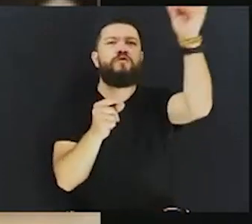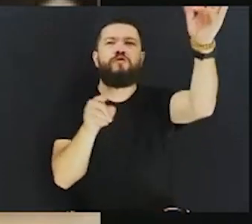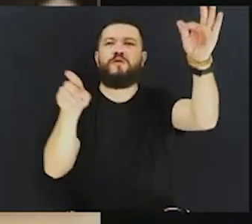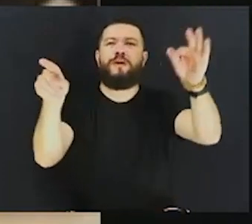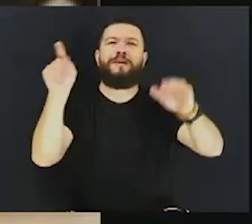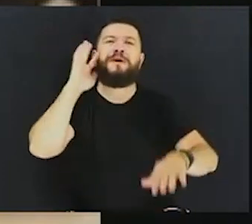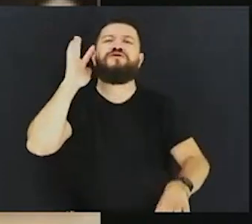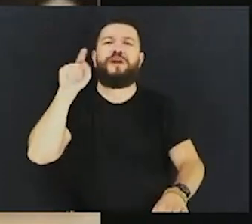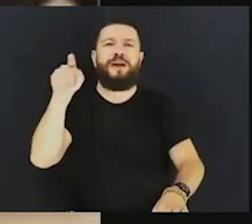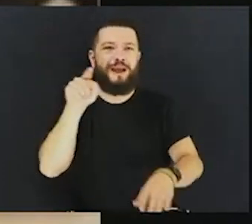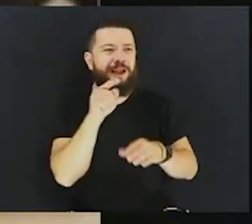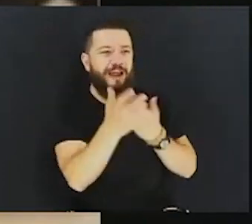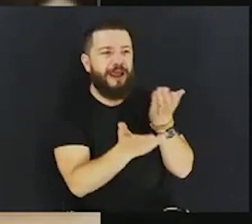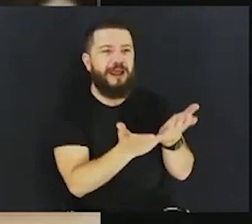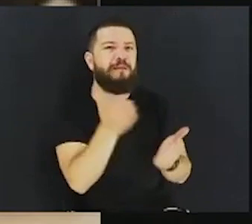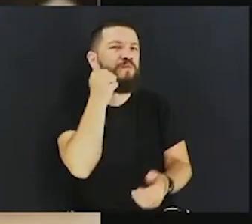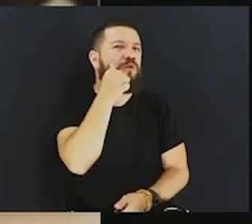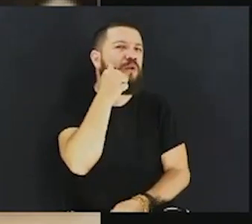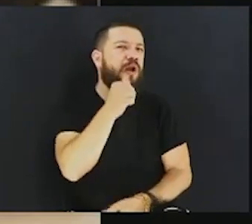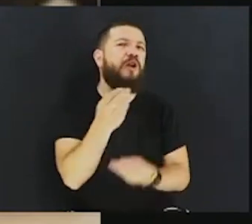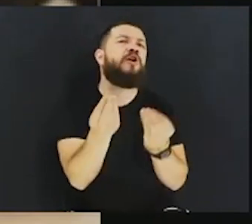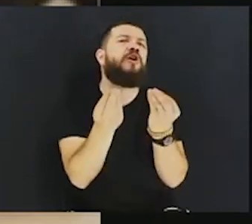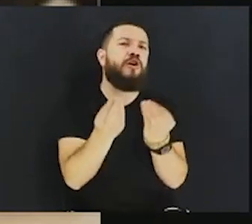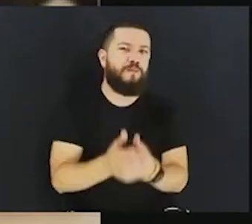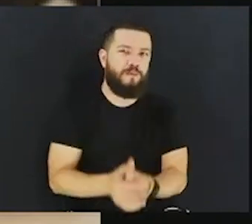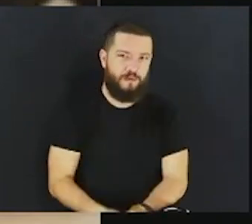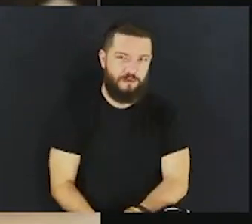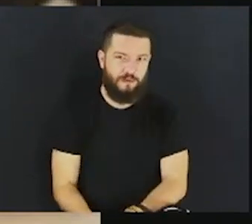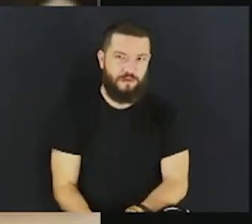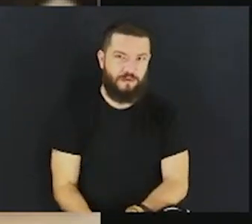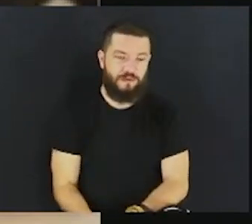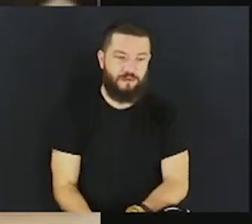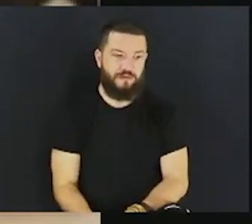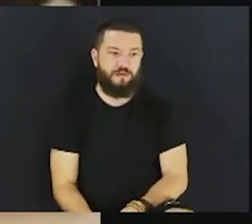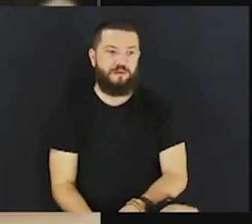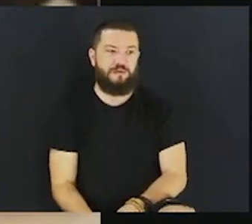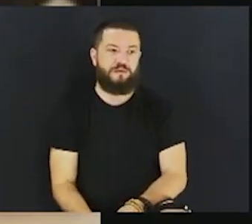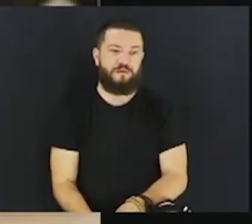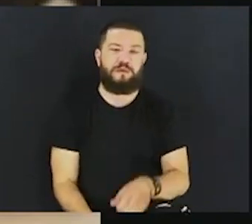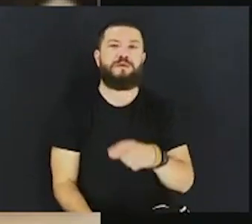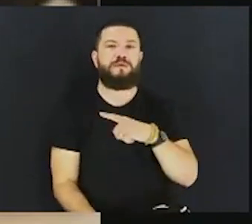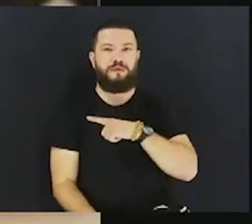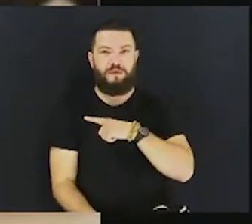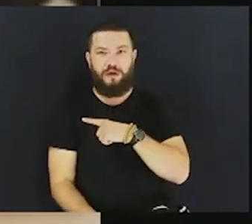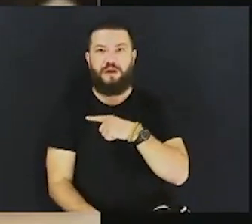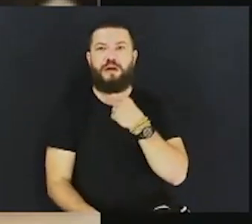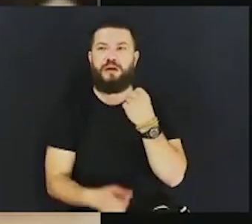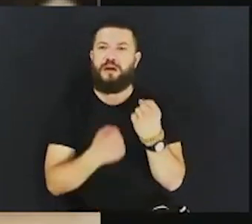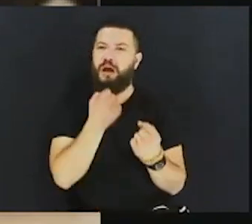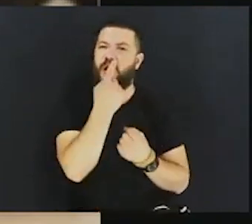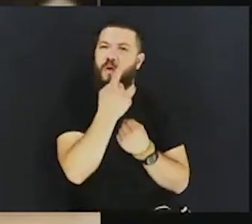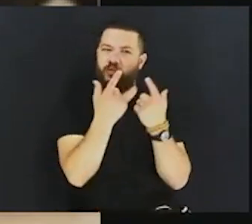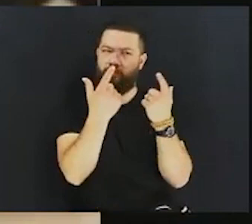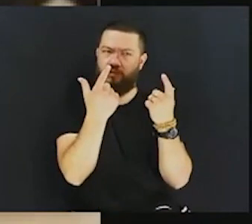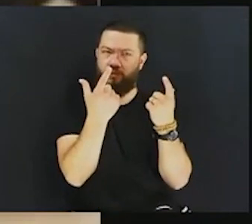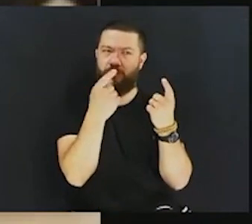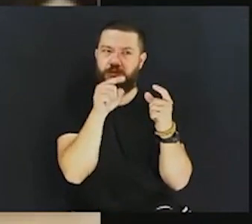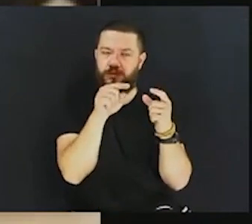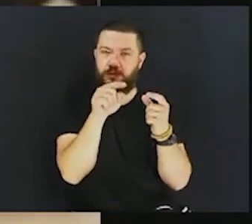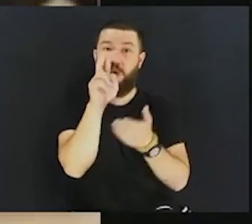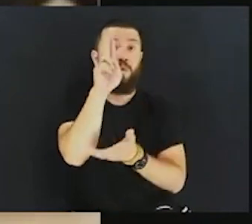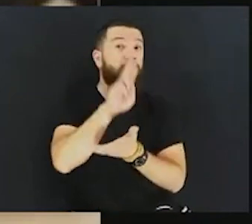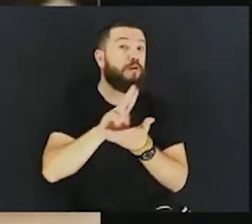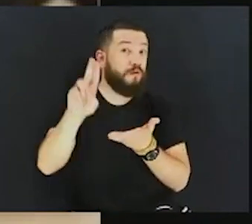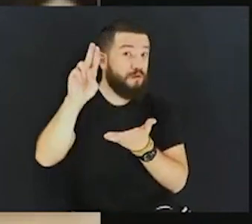sem ética e sem respeito. Além disso, existem alguns órgãos que estão envolvidos nessa questão também. A universidade, que precisa se